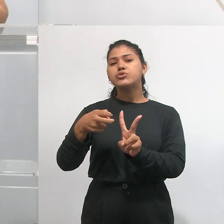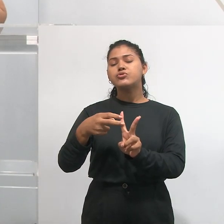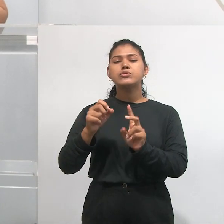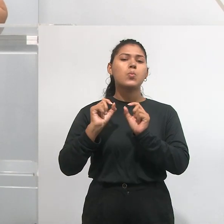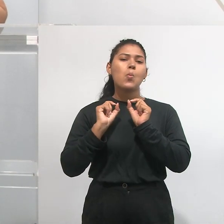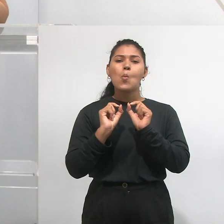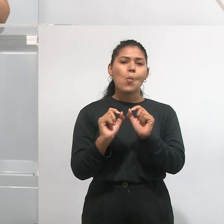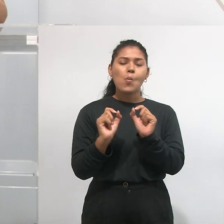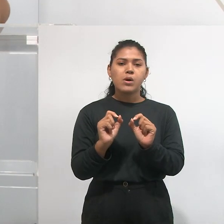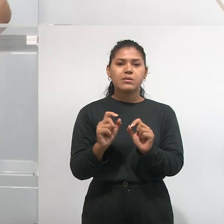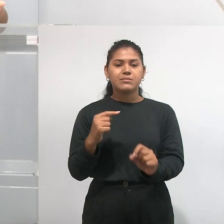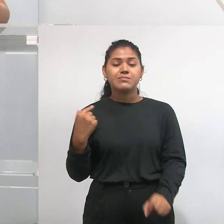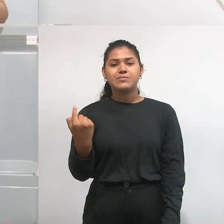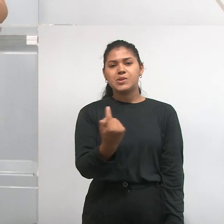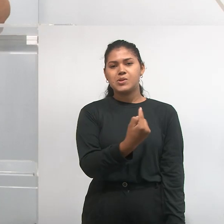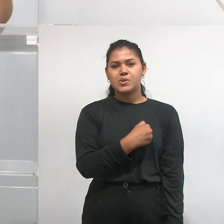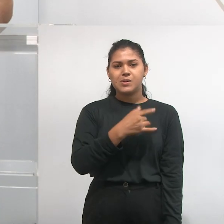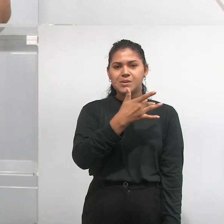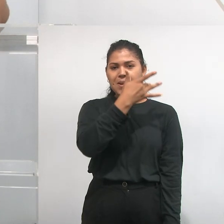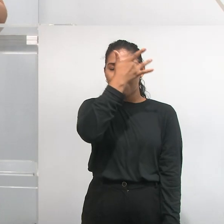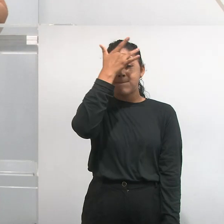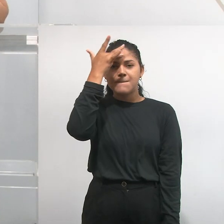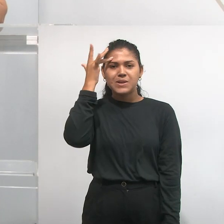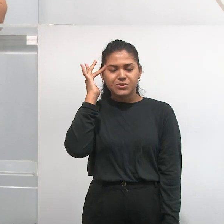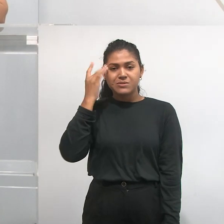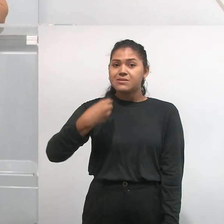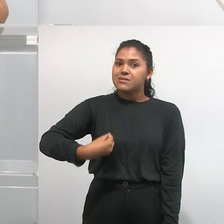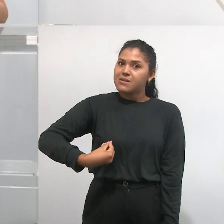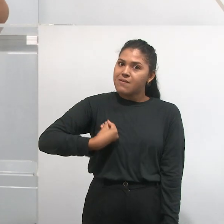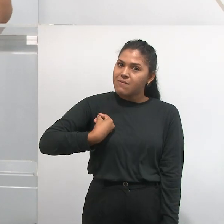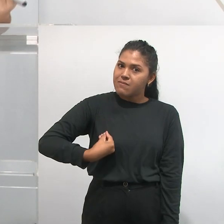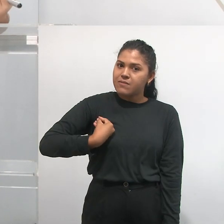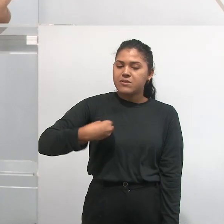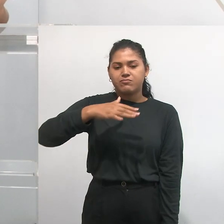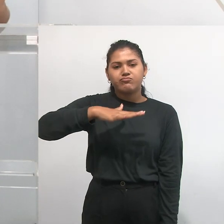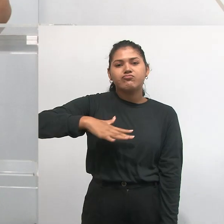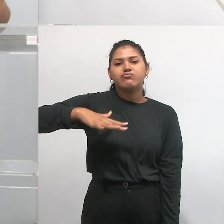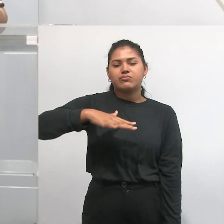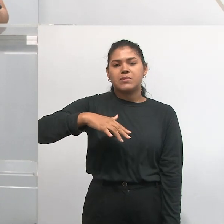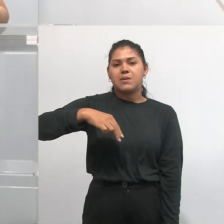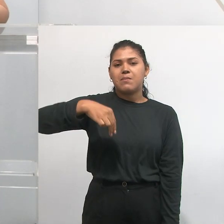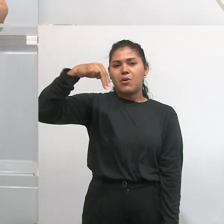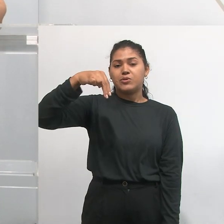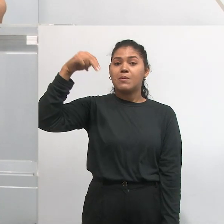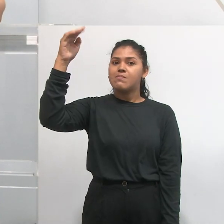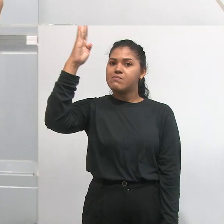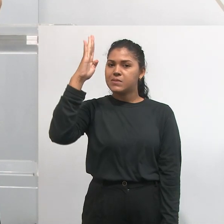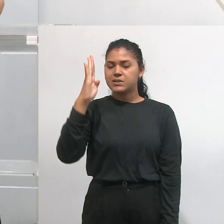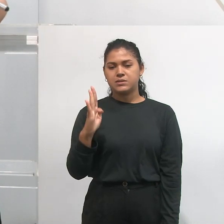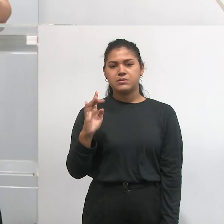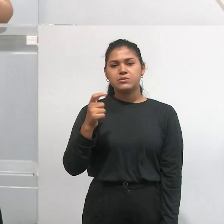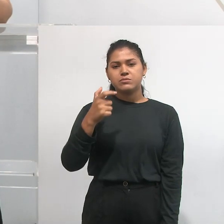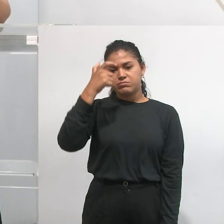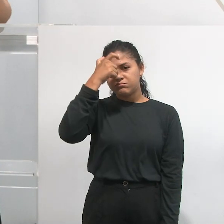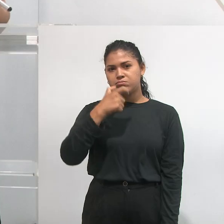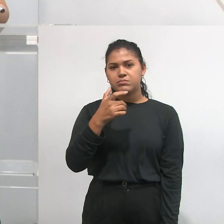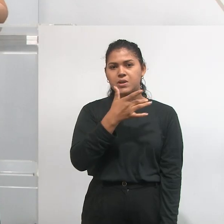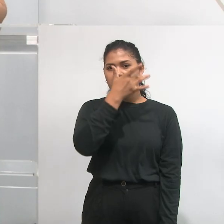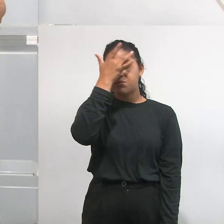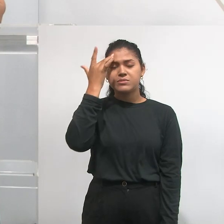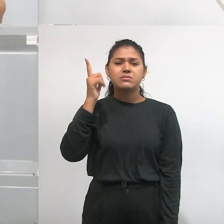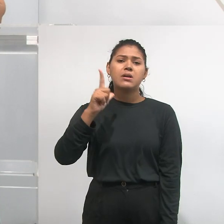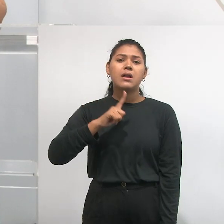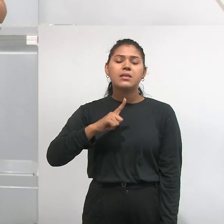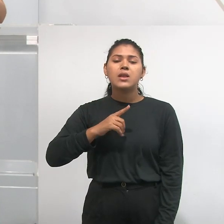lembrar, primeiro, que nós, enquanto Amazônia, nós, enquanto Brasil, somos, né, pessoas que temos